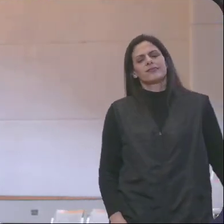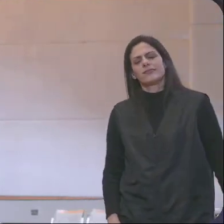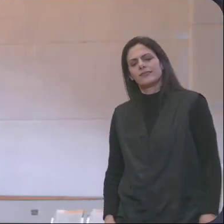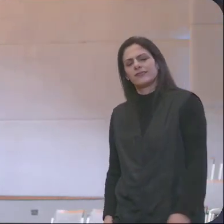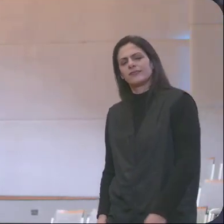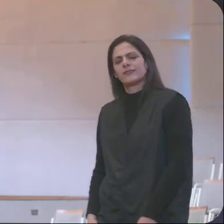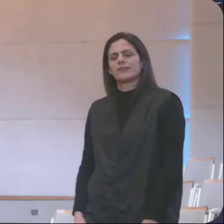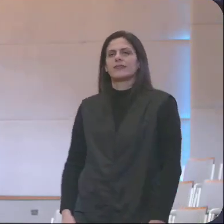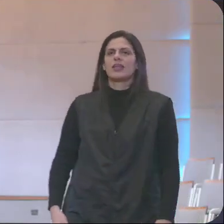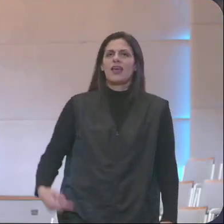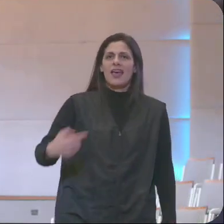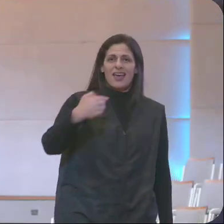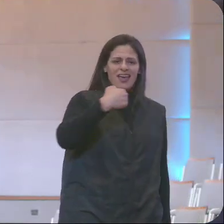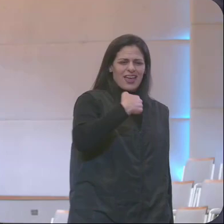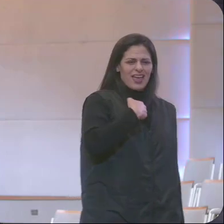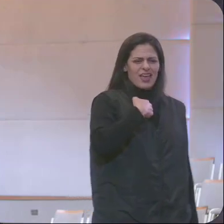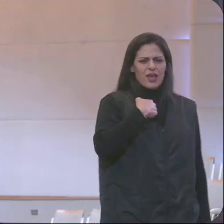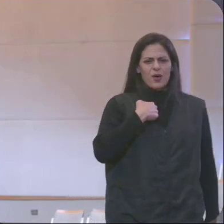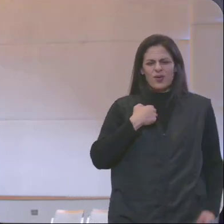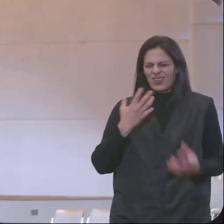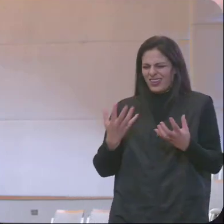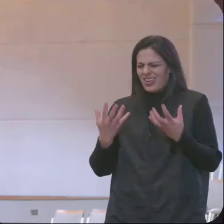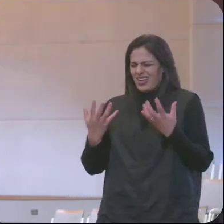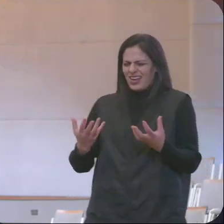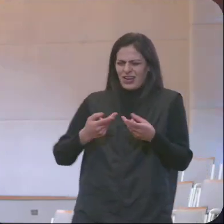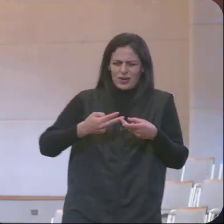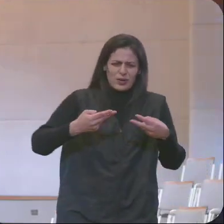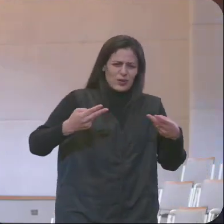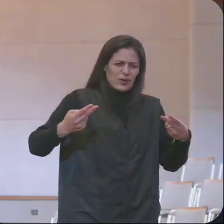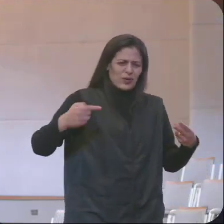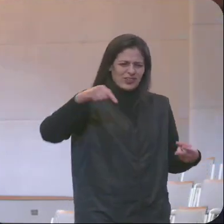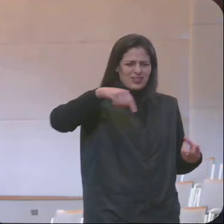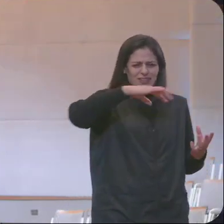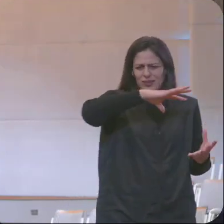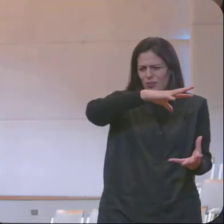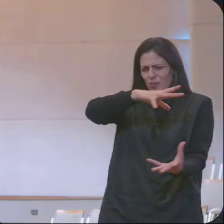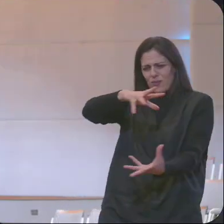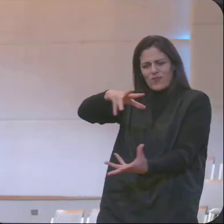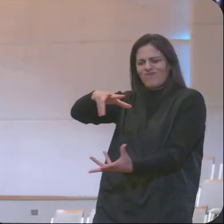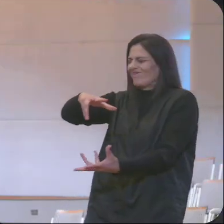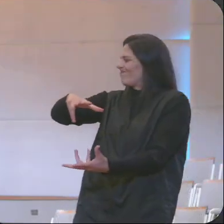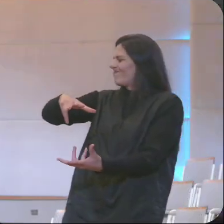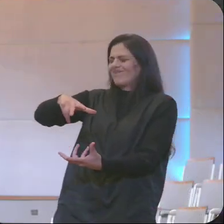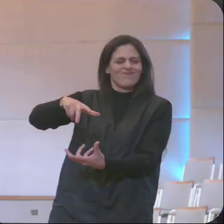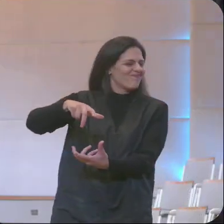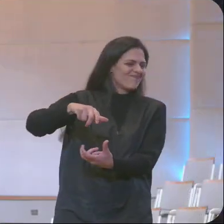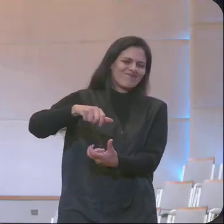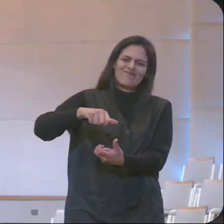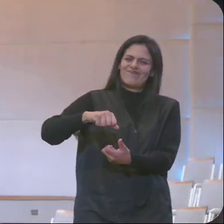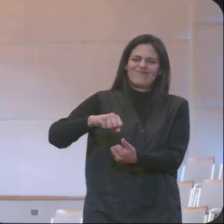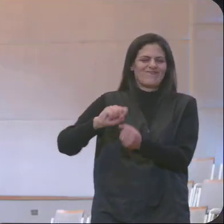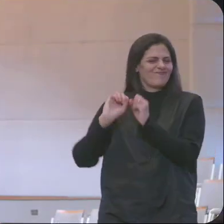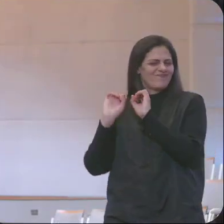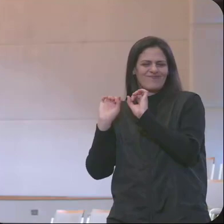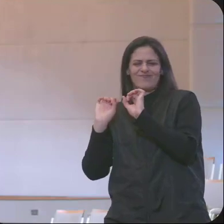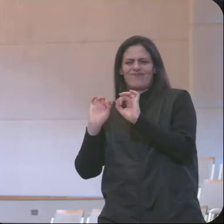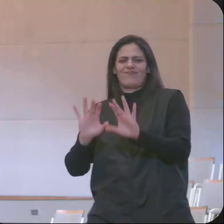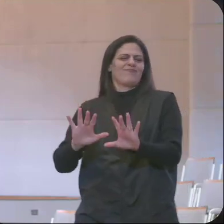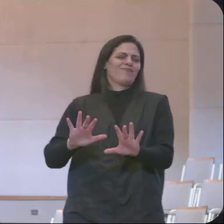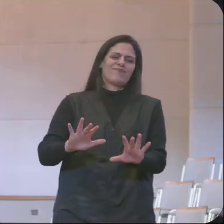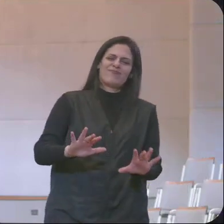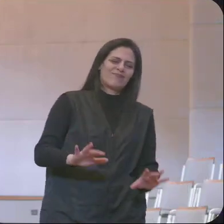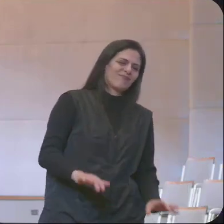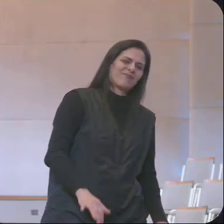vem. Eu não vou me apegar com as coisas